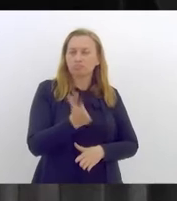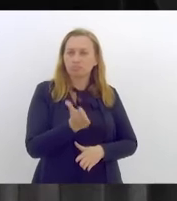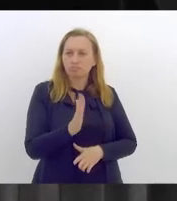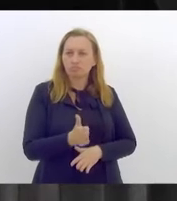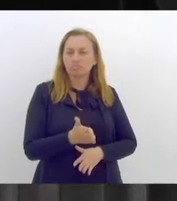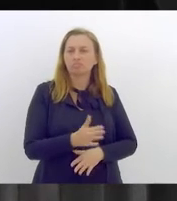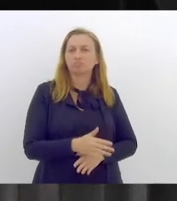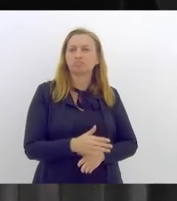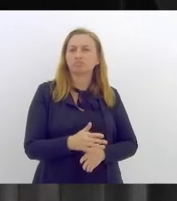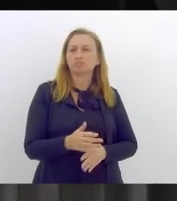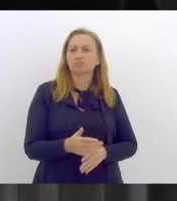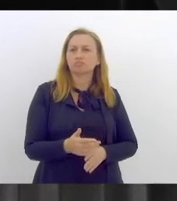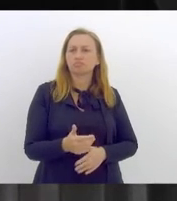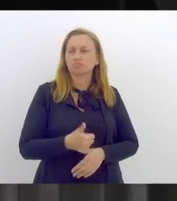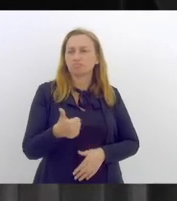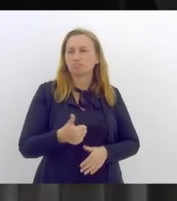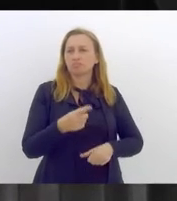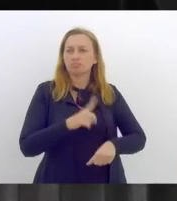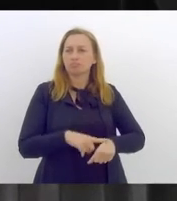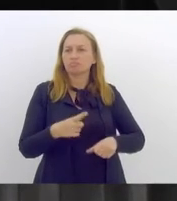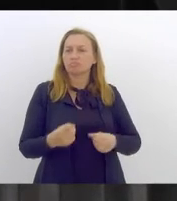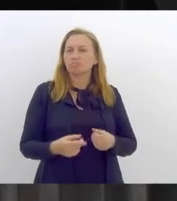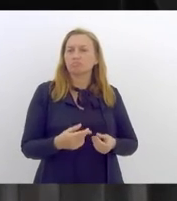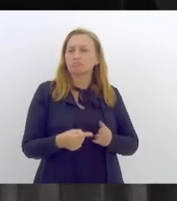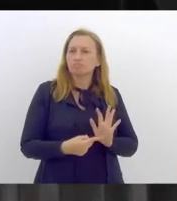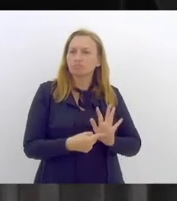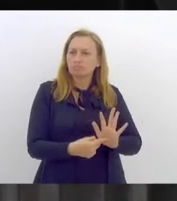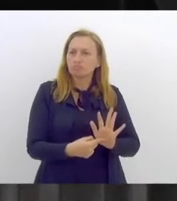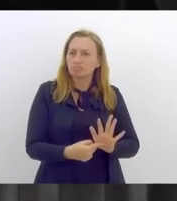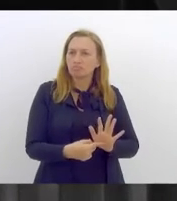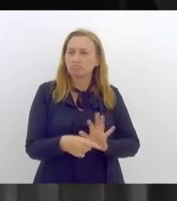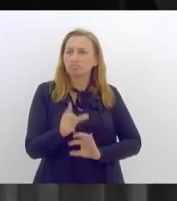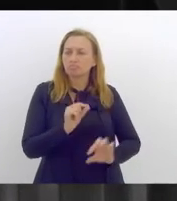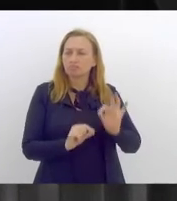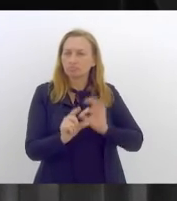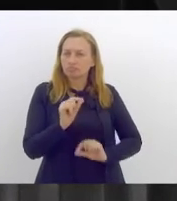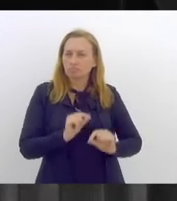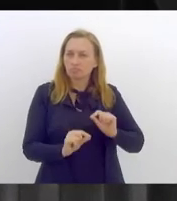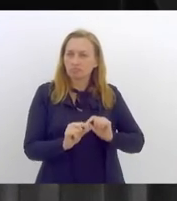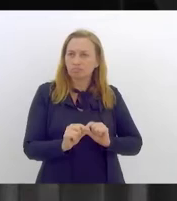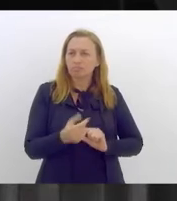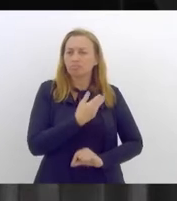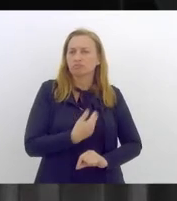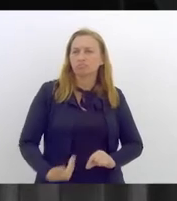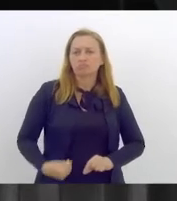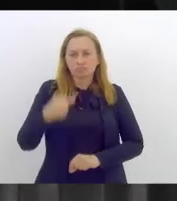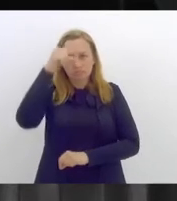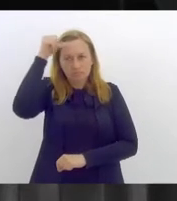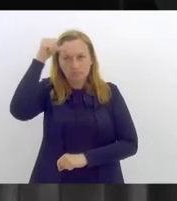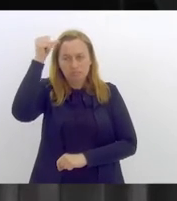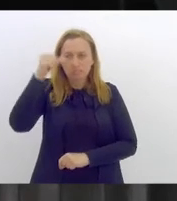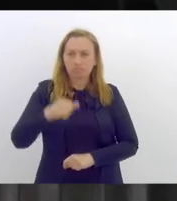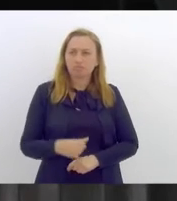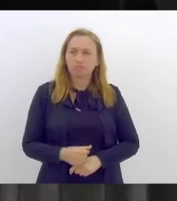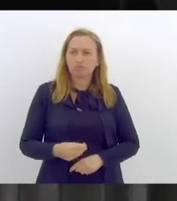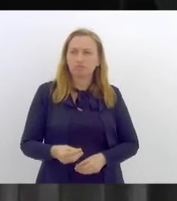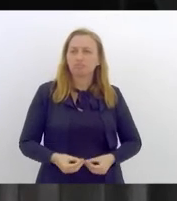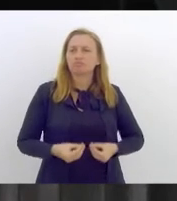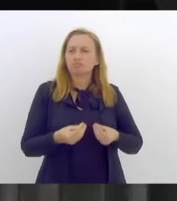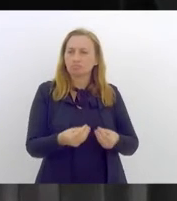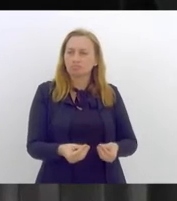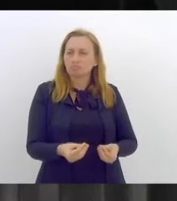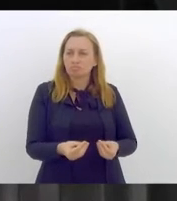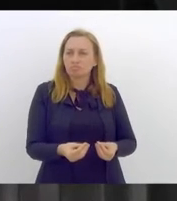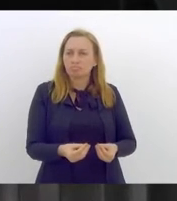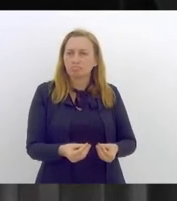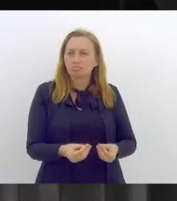primeiras páginas, mostra a decisão desastrosa do governador Cláudio Castro em ceder e